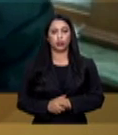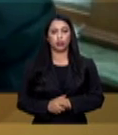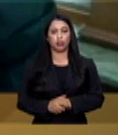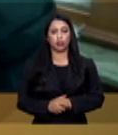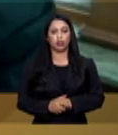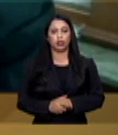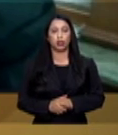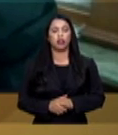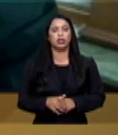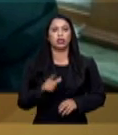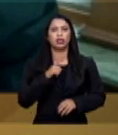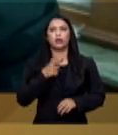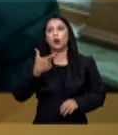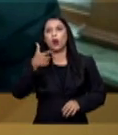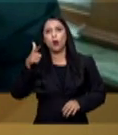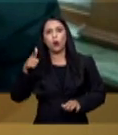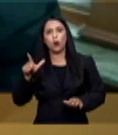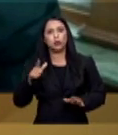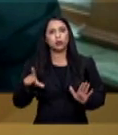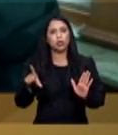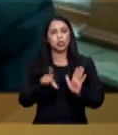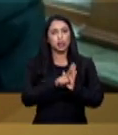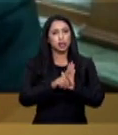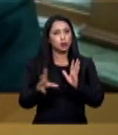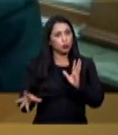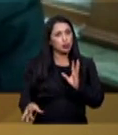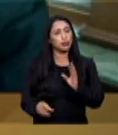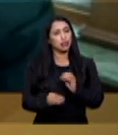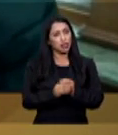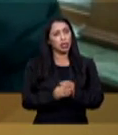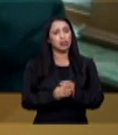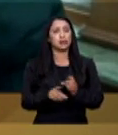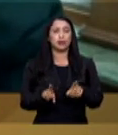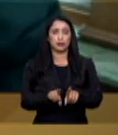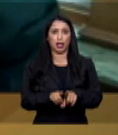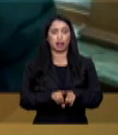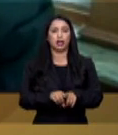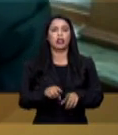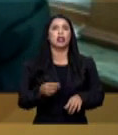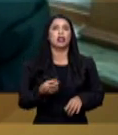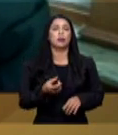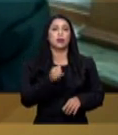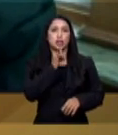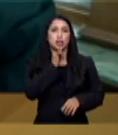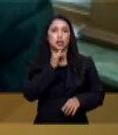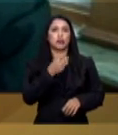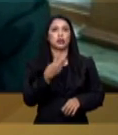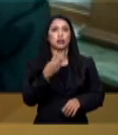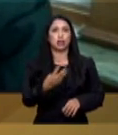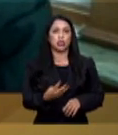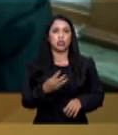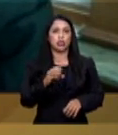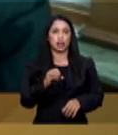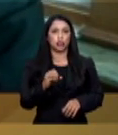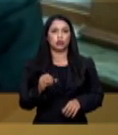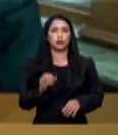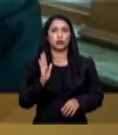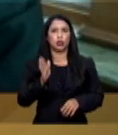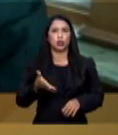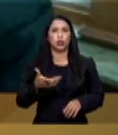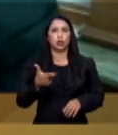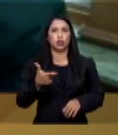houve outras leis complementares. Refiro-me a 300 de 2004, a